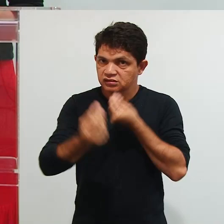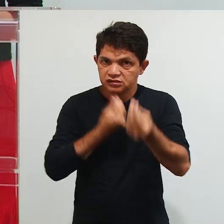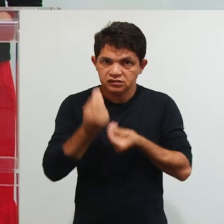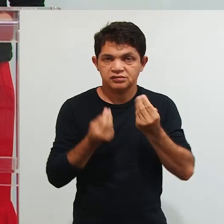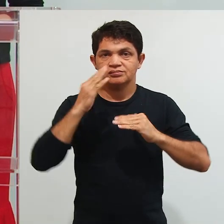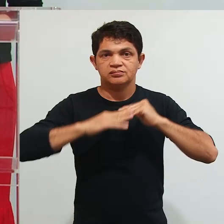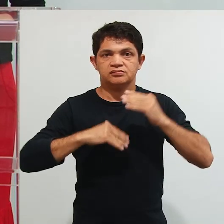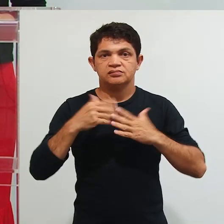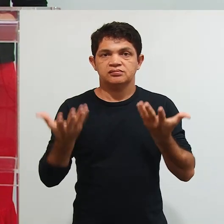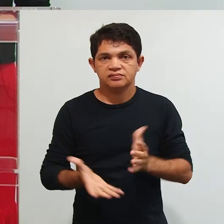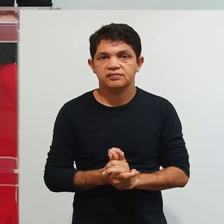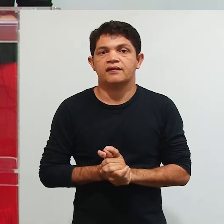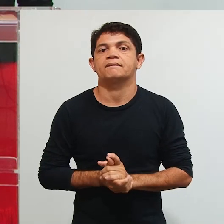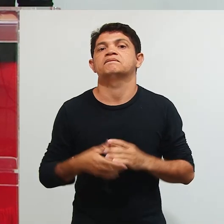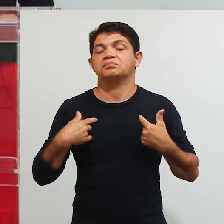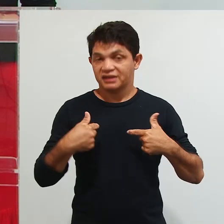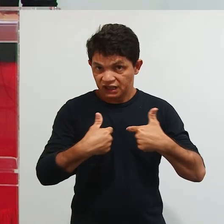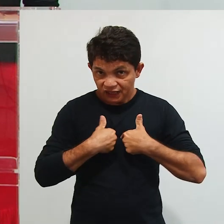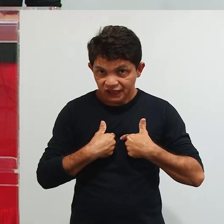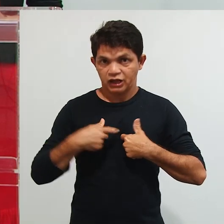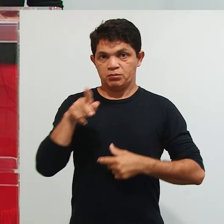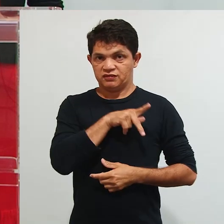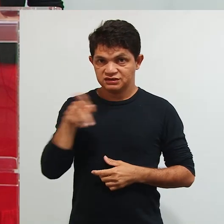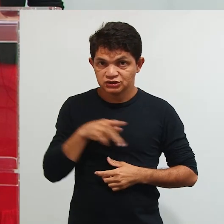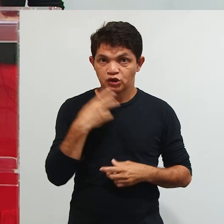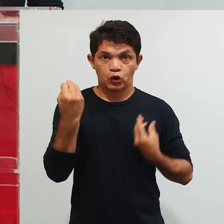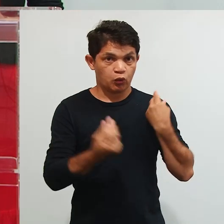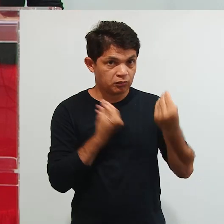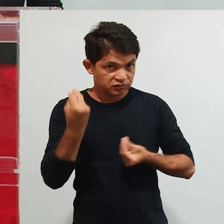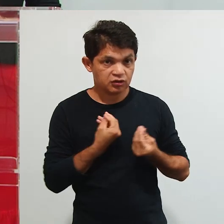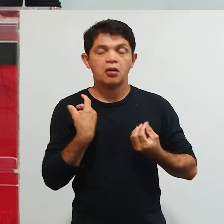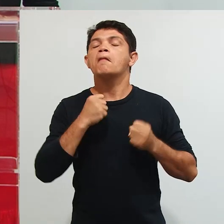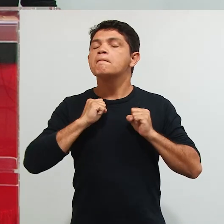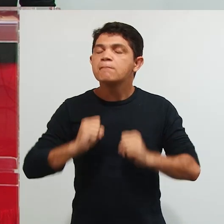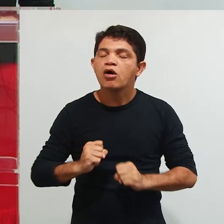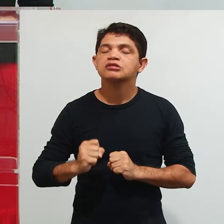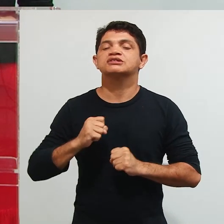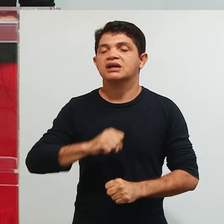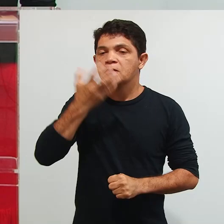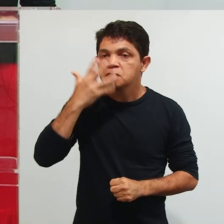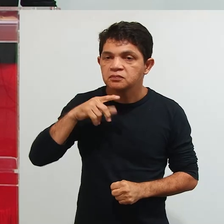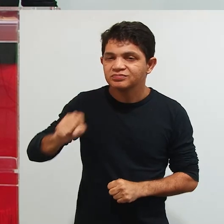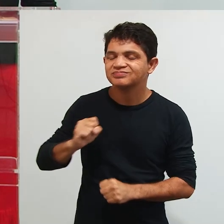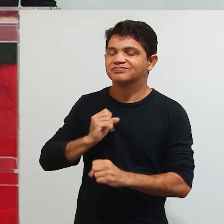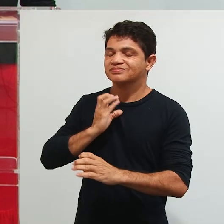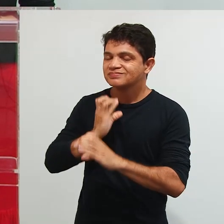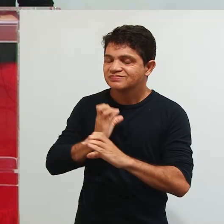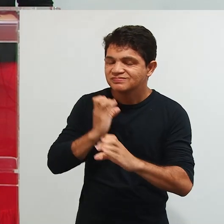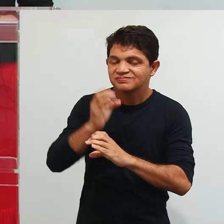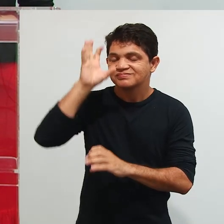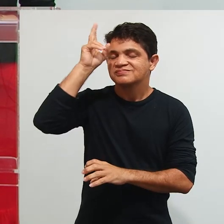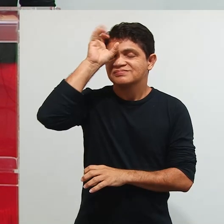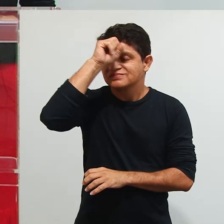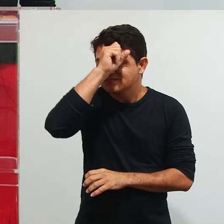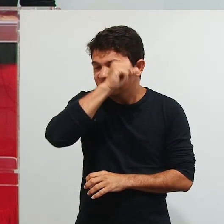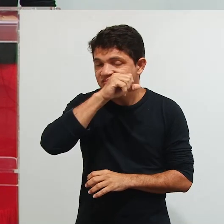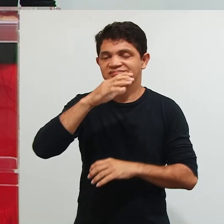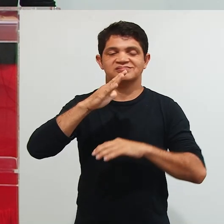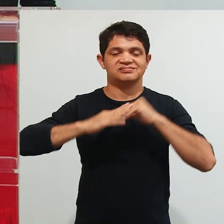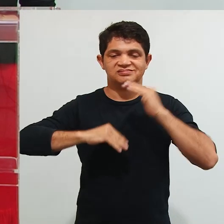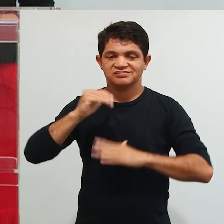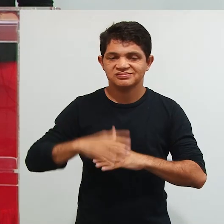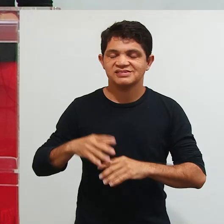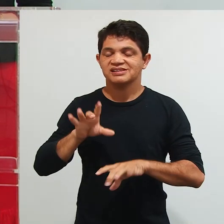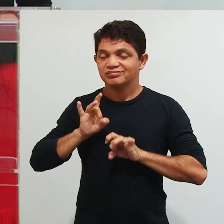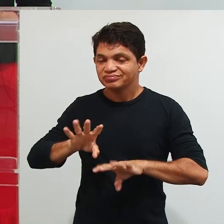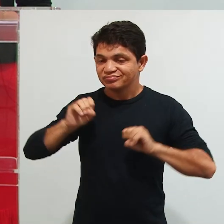até mesmo neurológico? Porque eu, por exemplo, uma criança pode ter dificuldade de aprendizagem